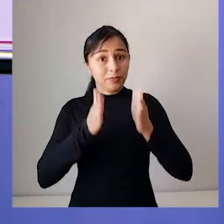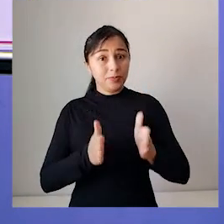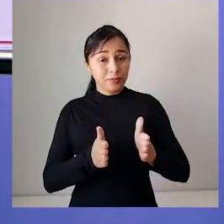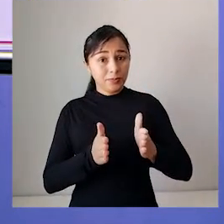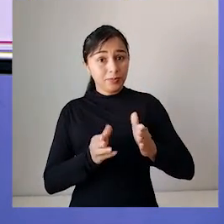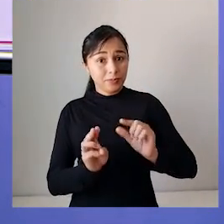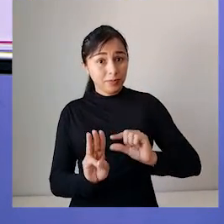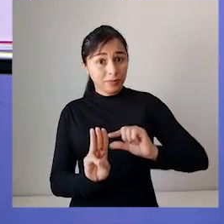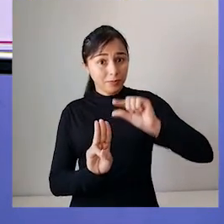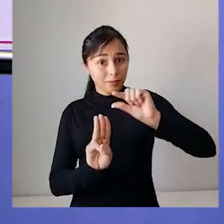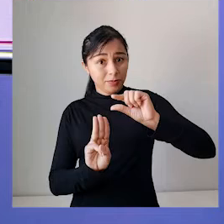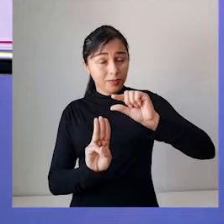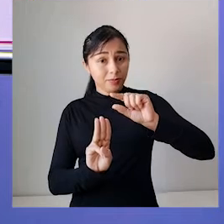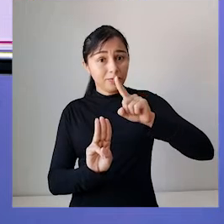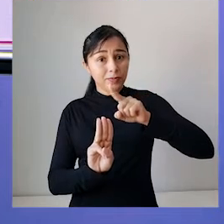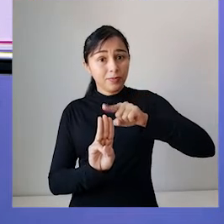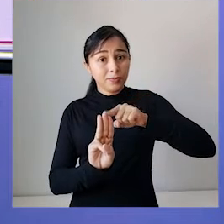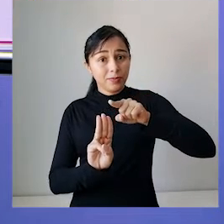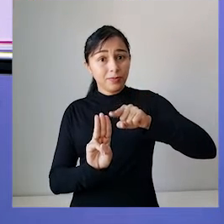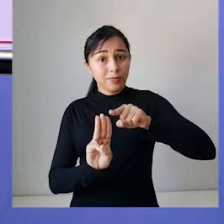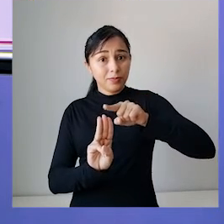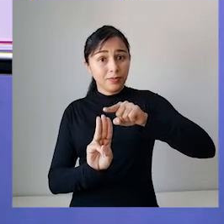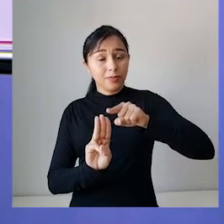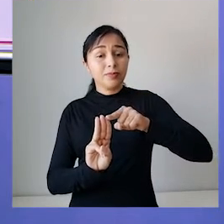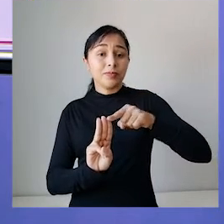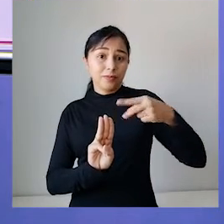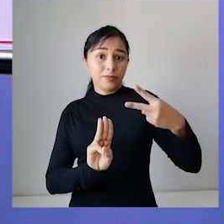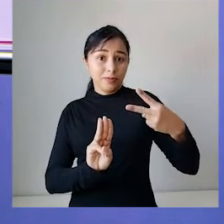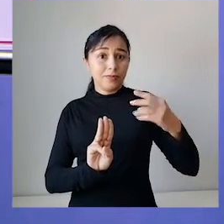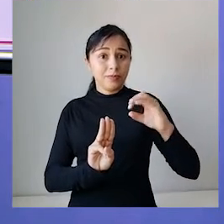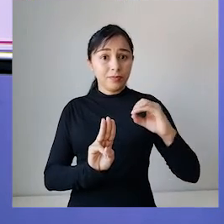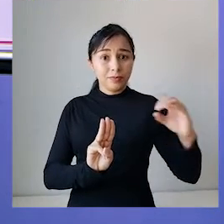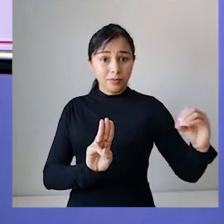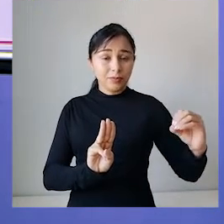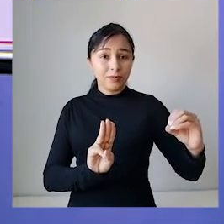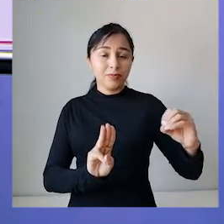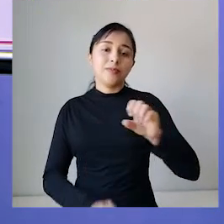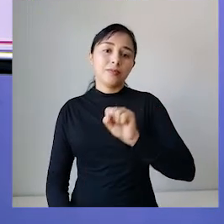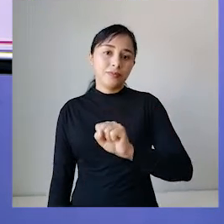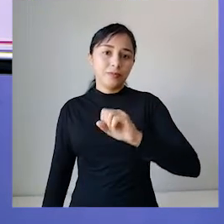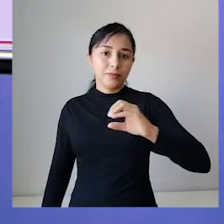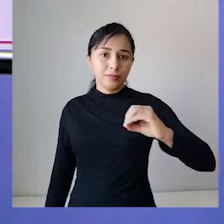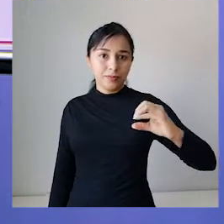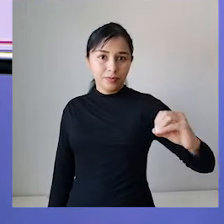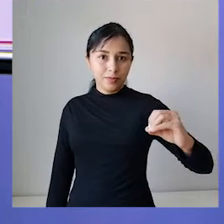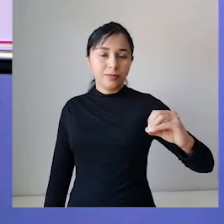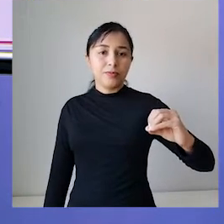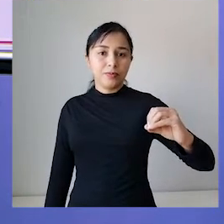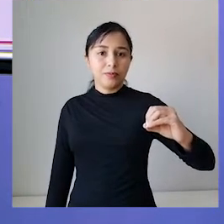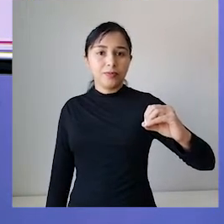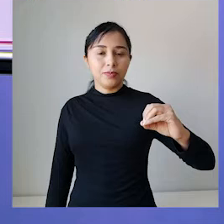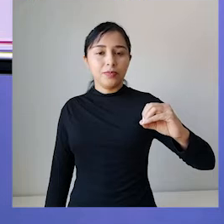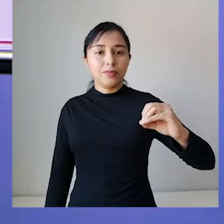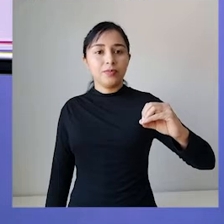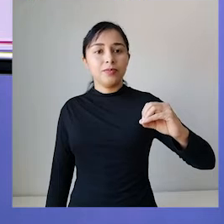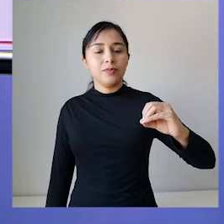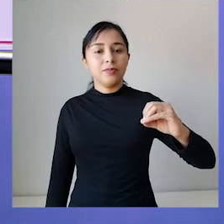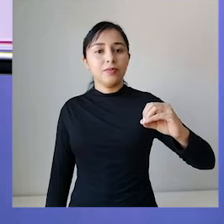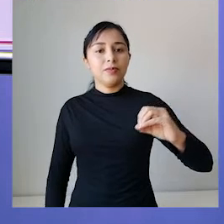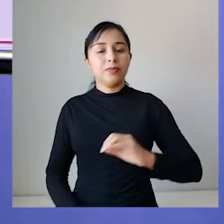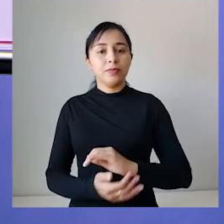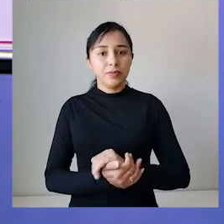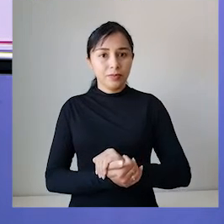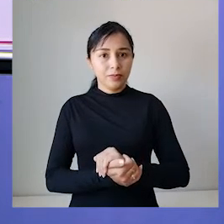e acrescentar a quantidade de zeros equivalente à quantidade de números anteriores. Então, eu tenho 2